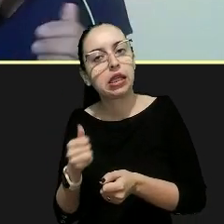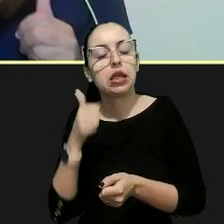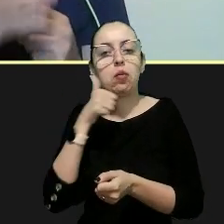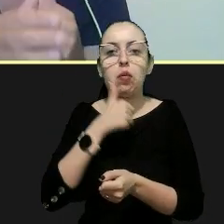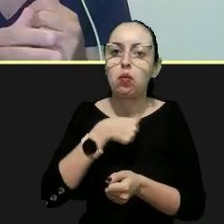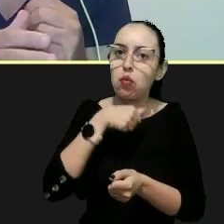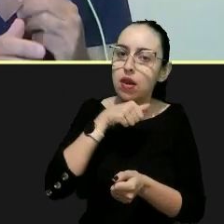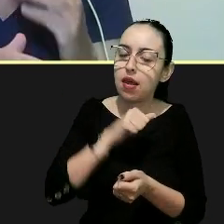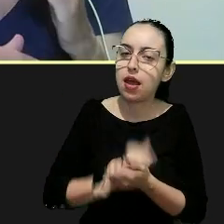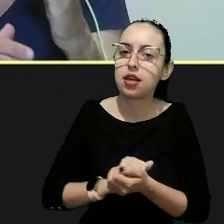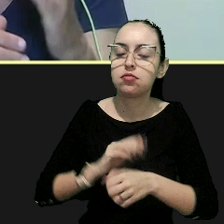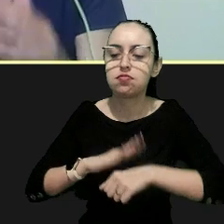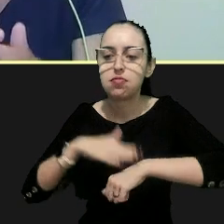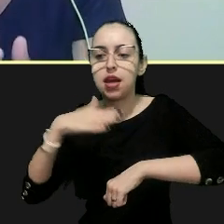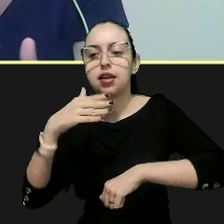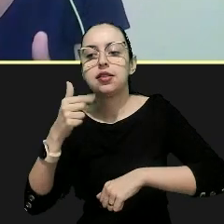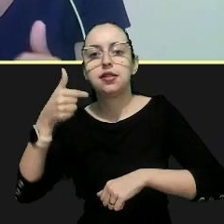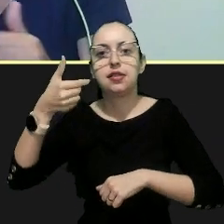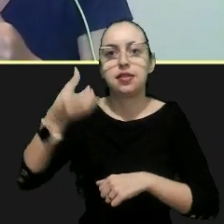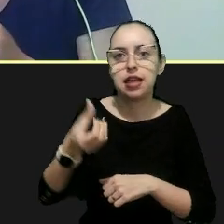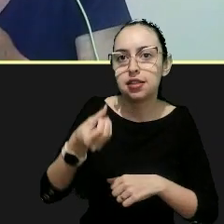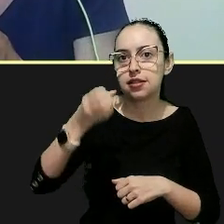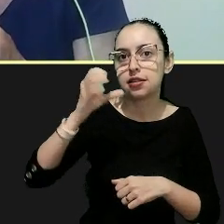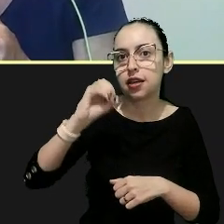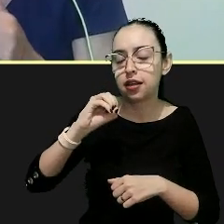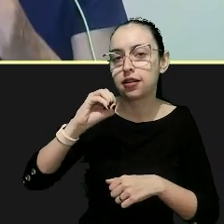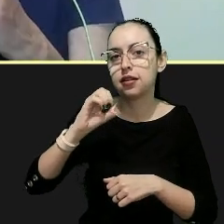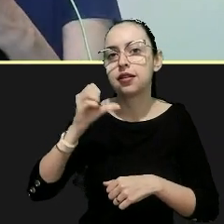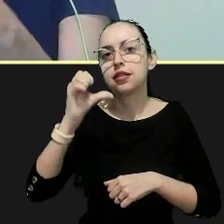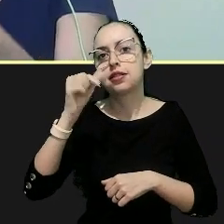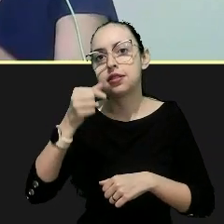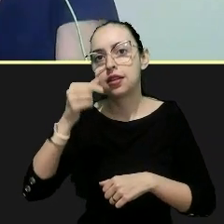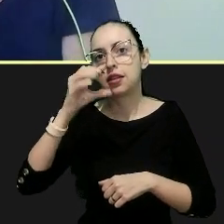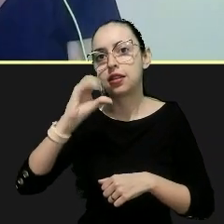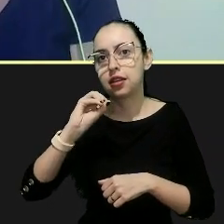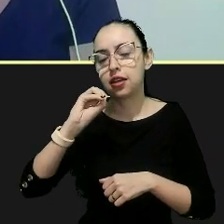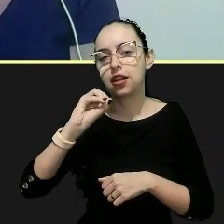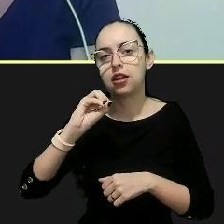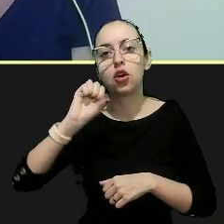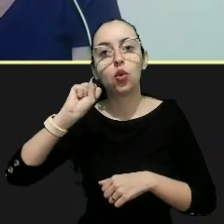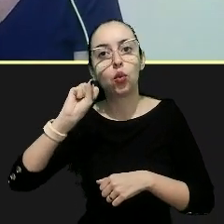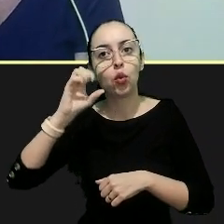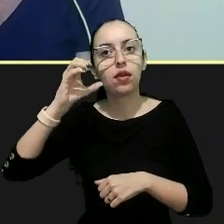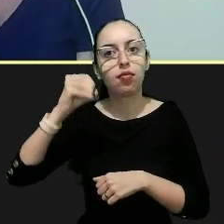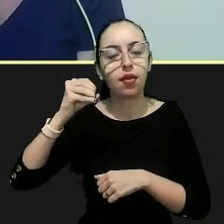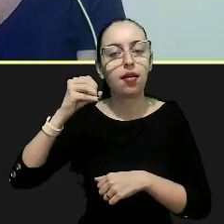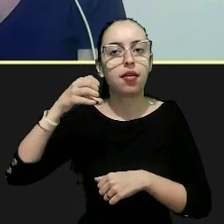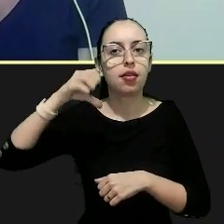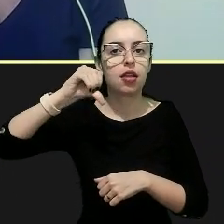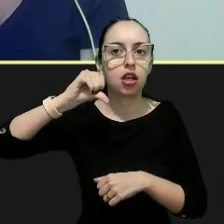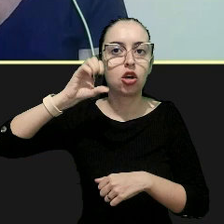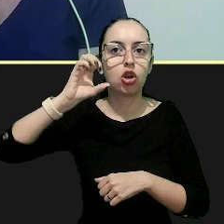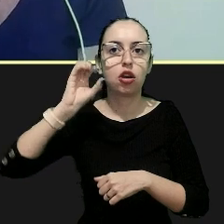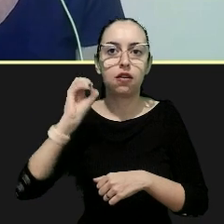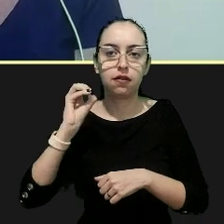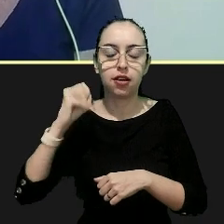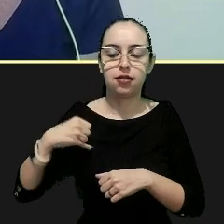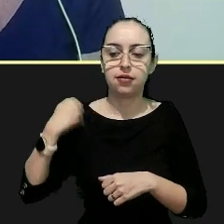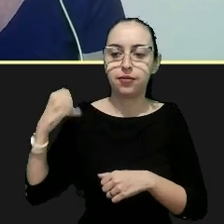de 60, mais de 70, mais de 80, mais de 90 anos de idade.